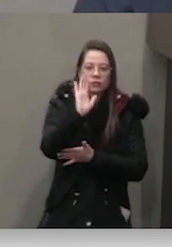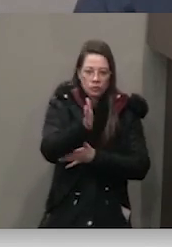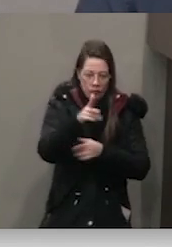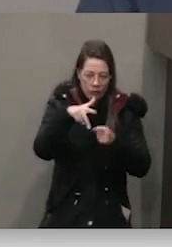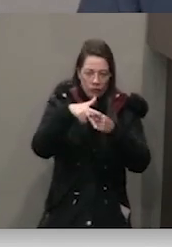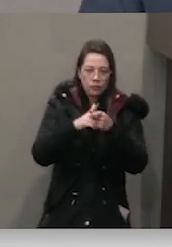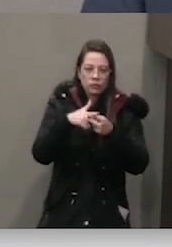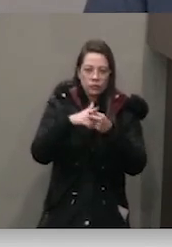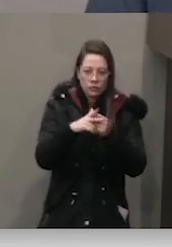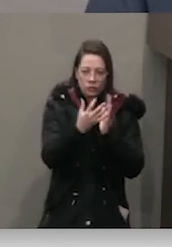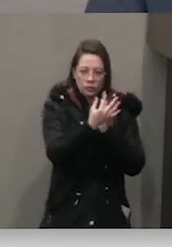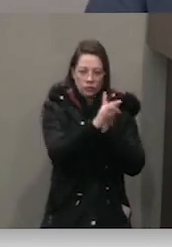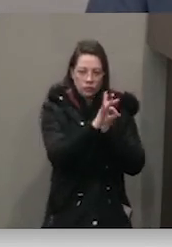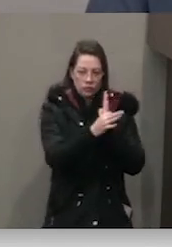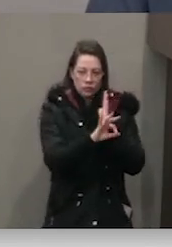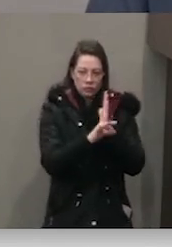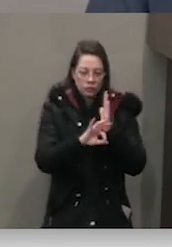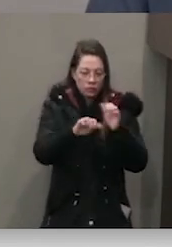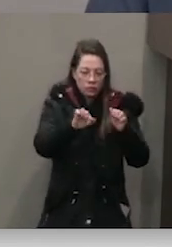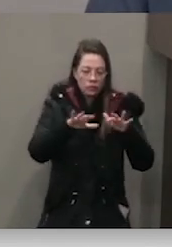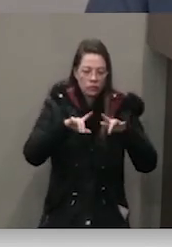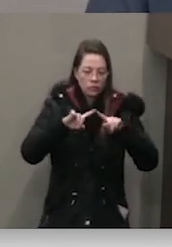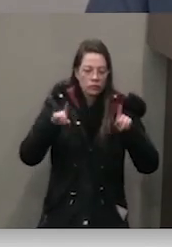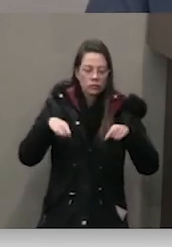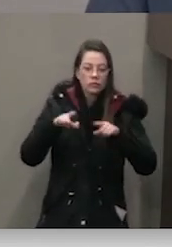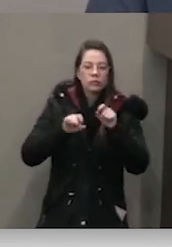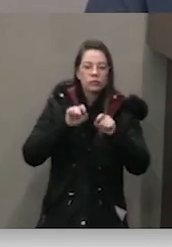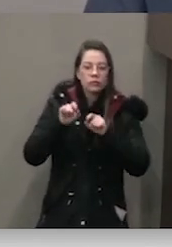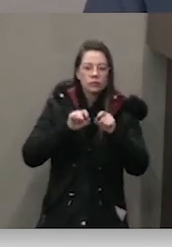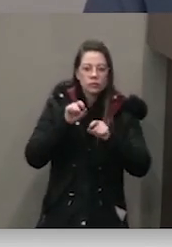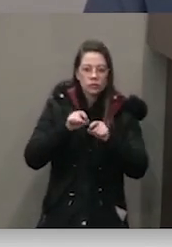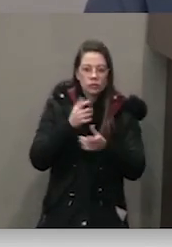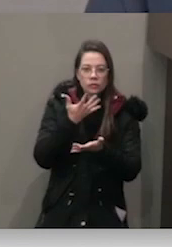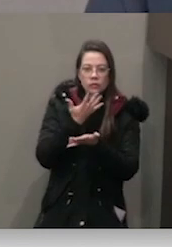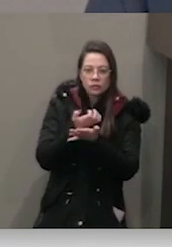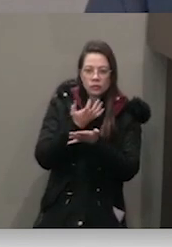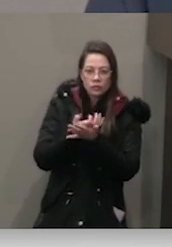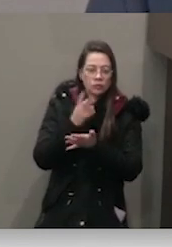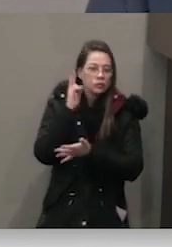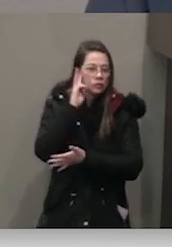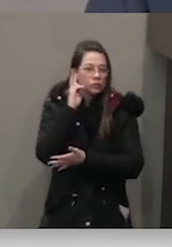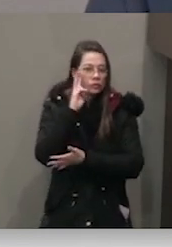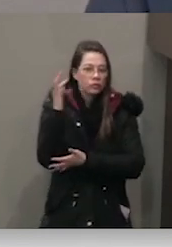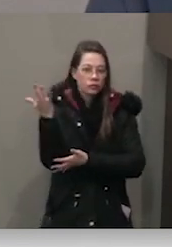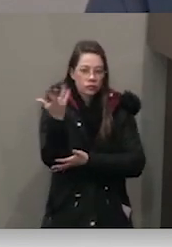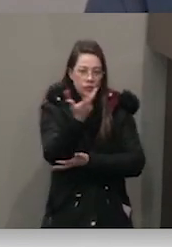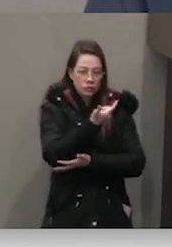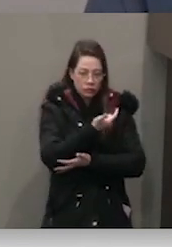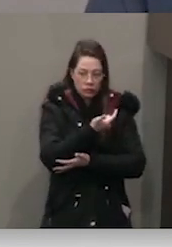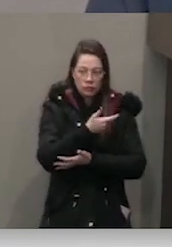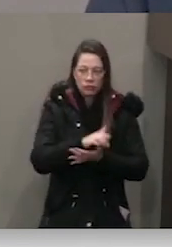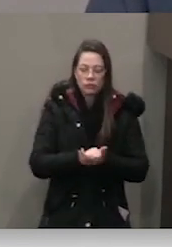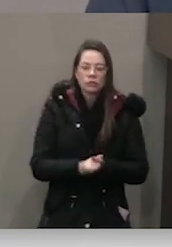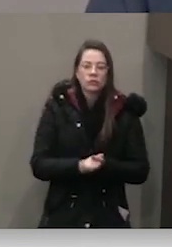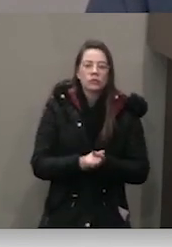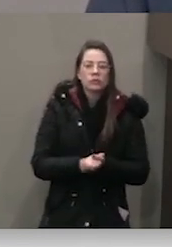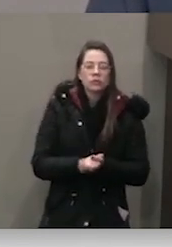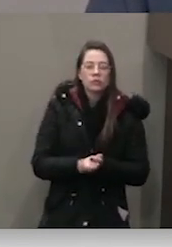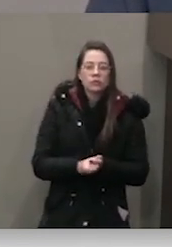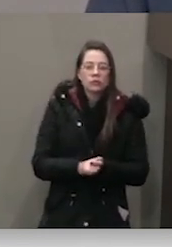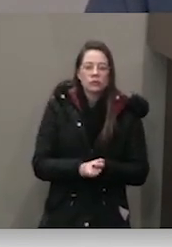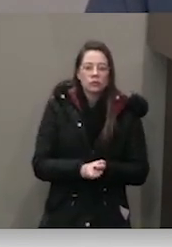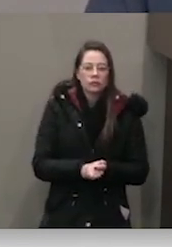nessa audiência pública, que está sendo gravada para lembrar a todos.